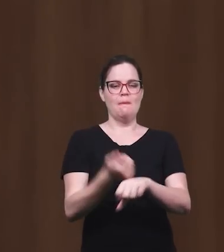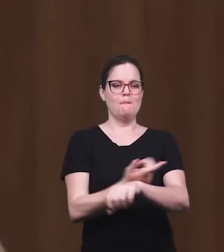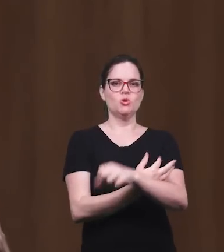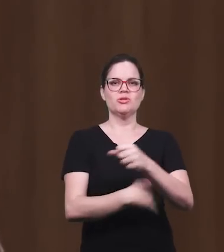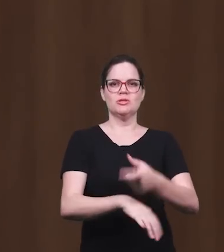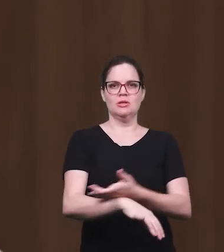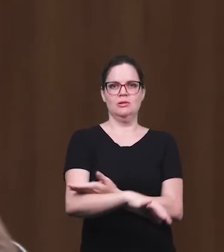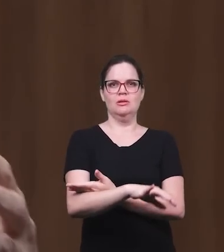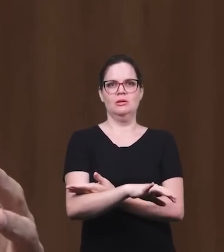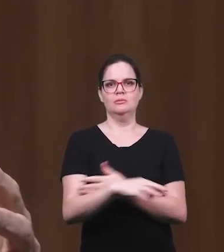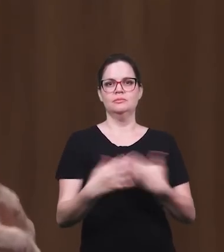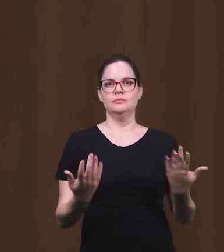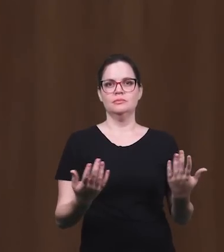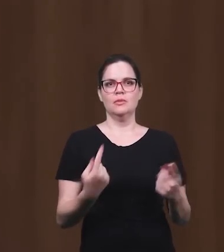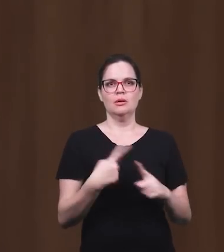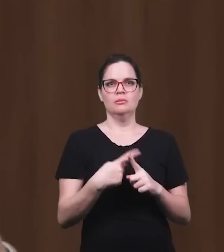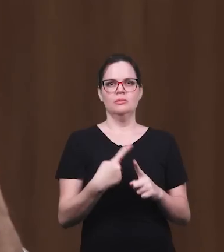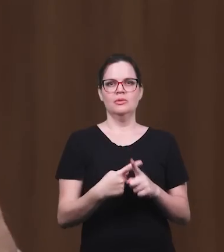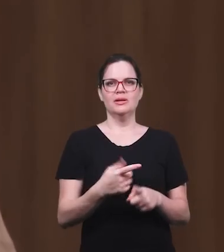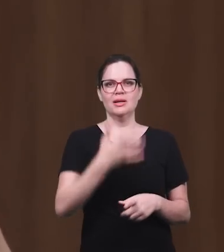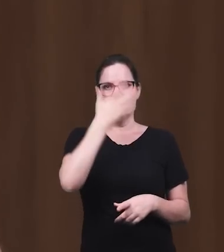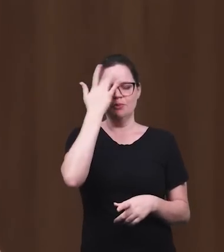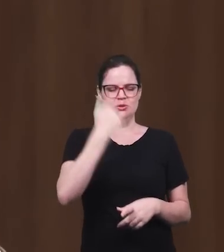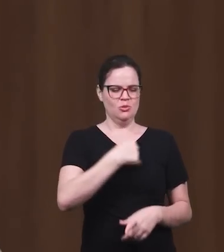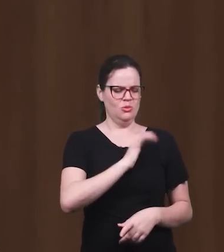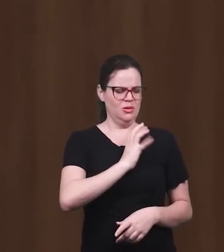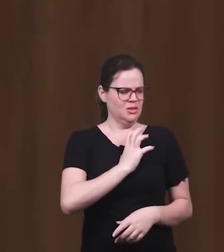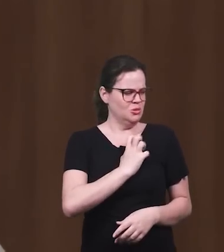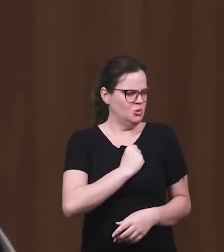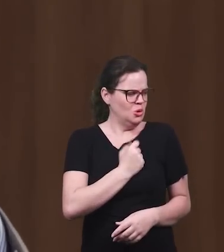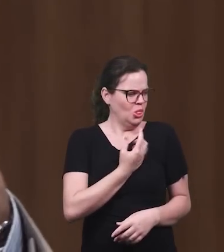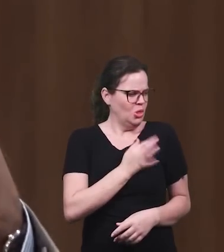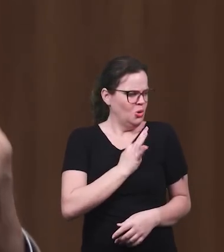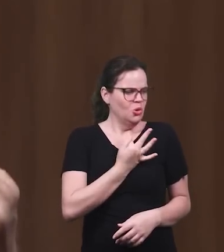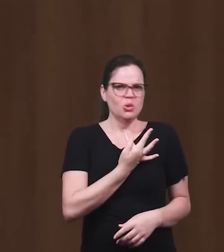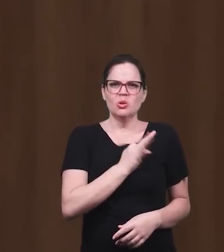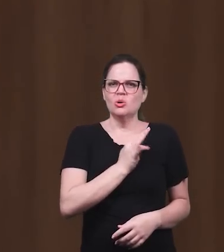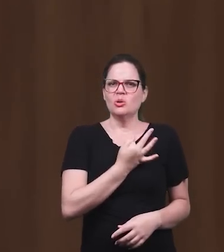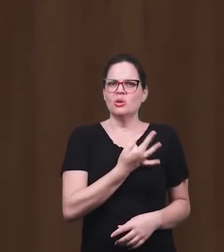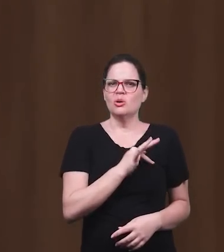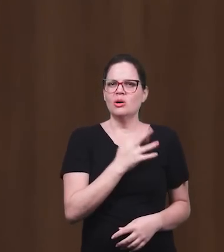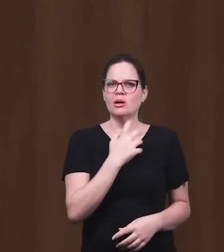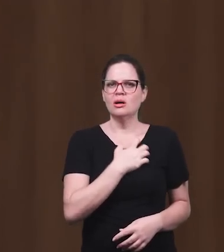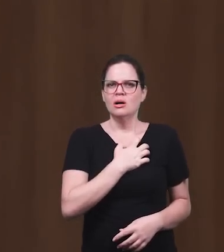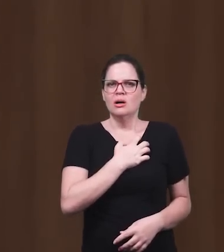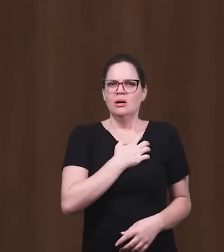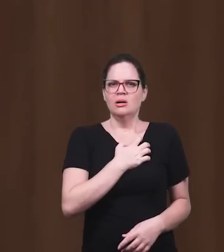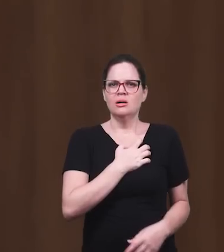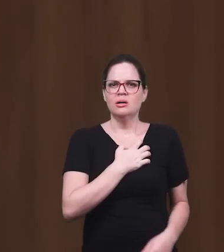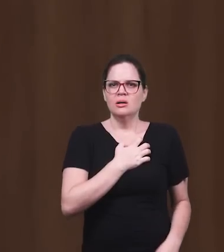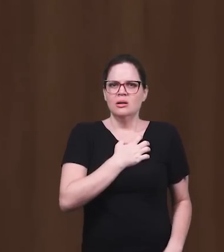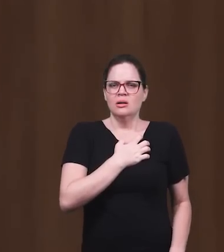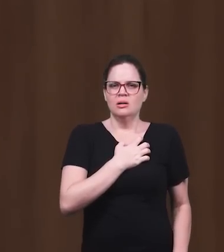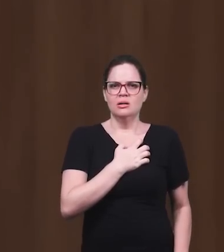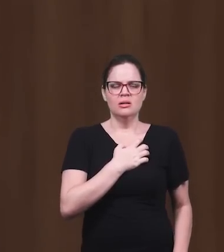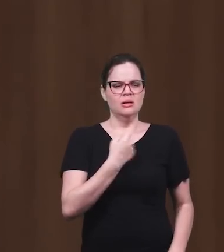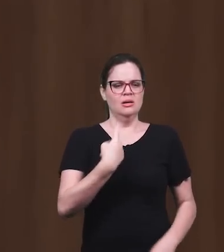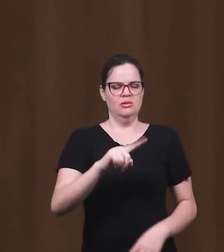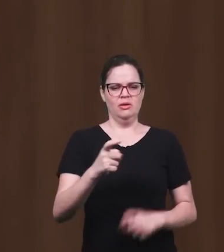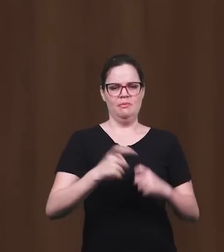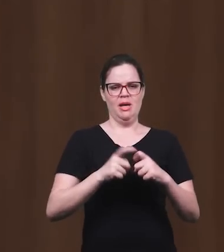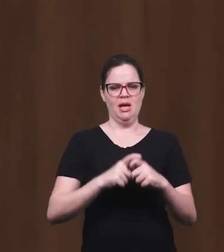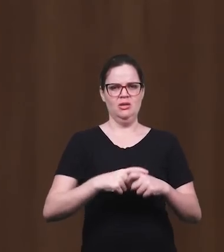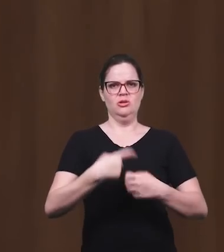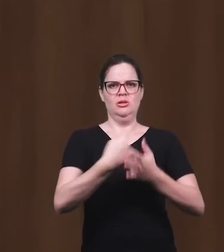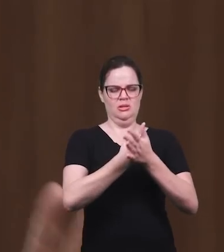quando é emocional. Aquele caso típico, o paciente está com assim, uma dor, um aperto no peito, uma sensação de falta de ar, ele vai